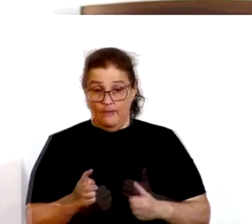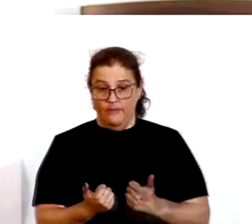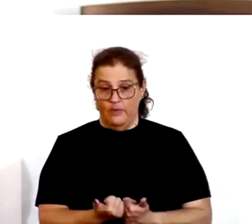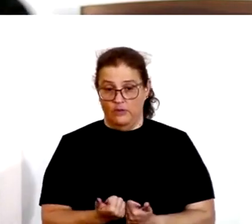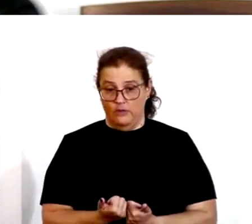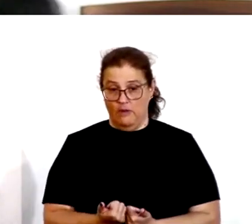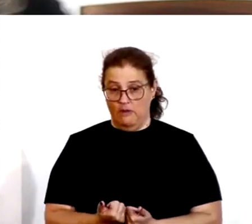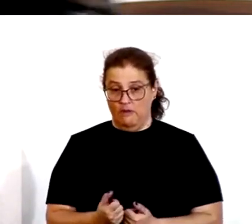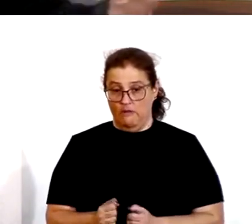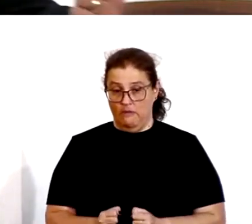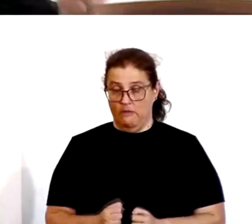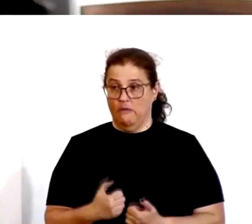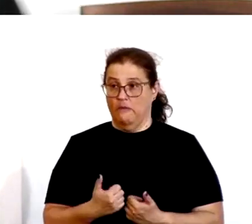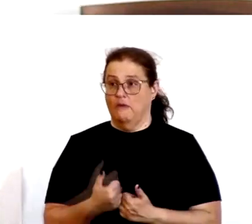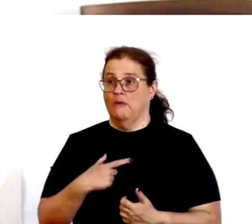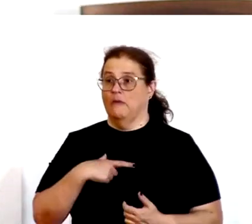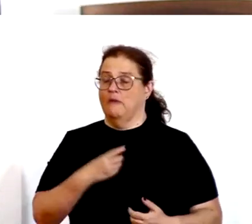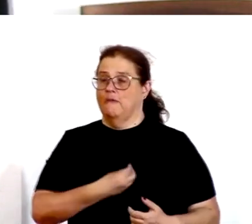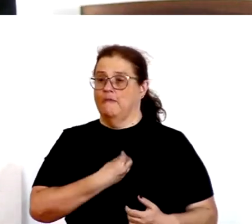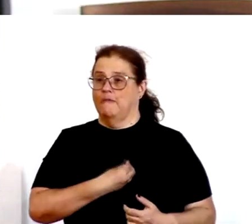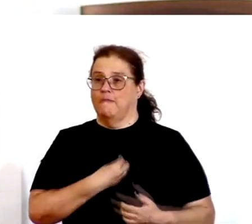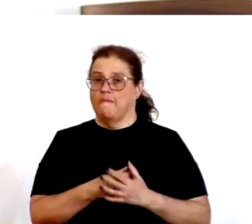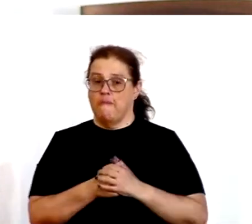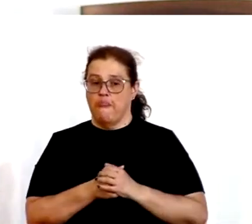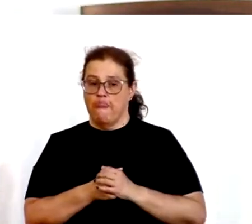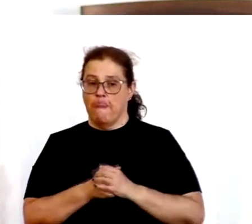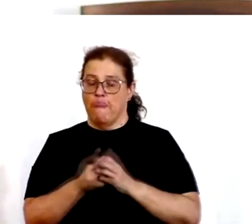nós temos vivido uma vida sem Deus, logo,